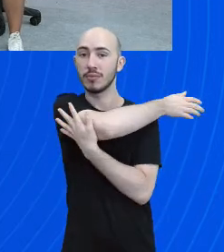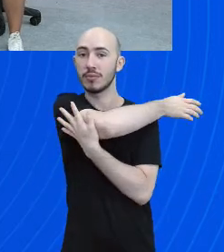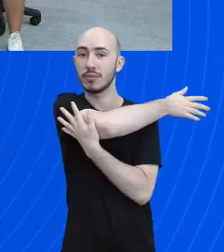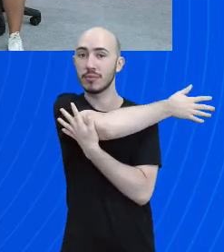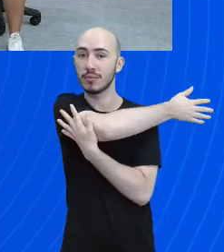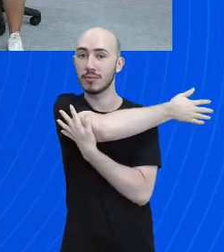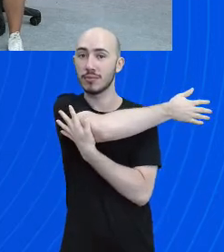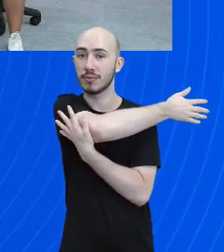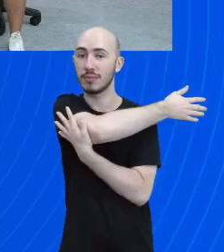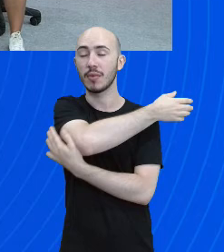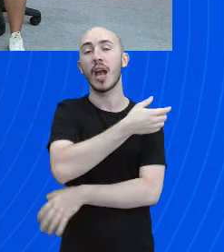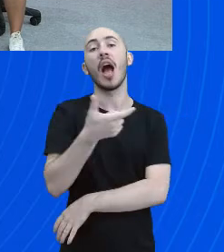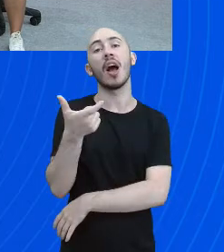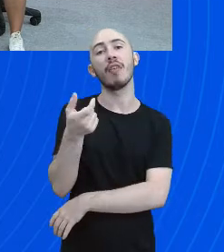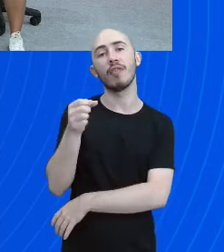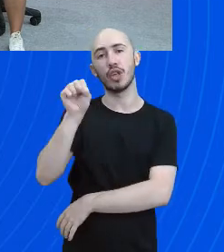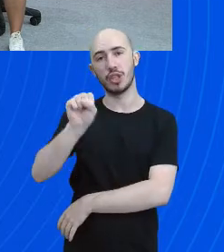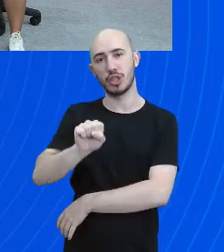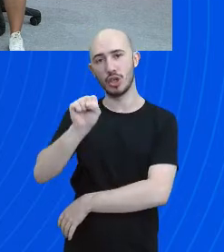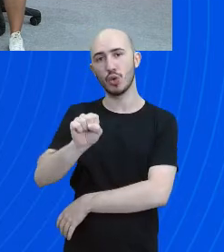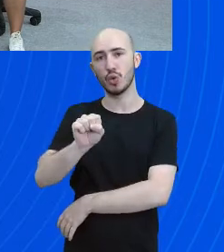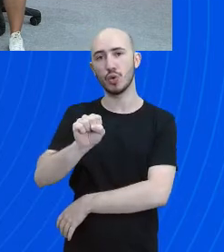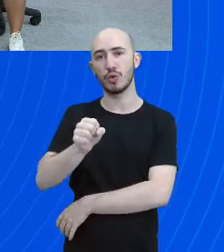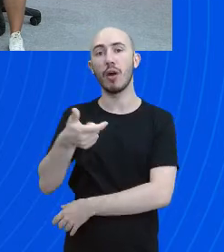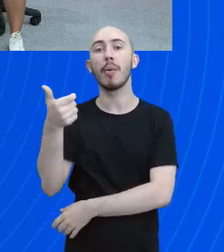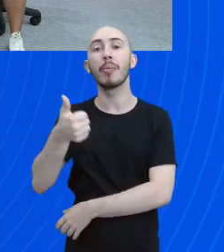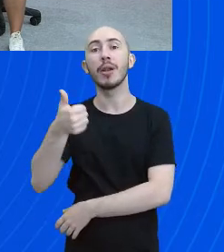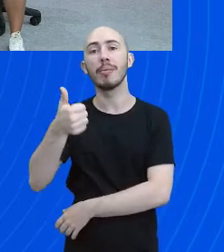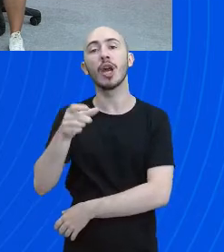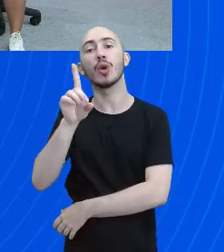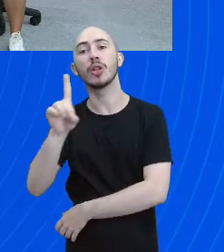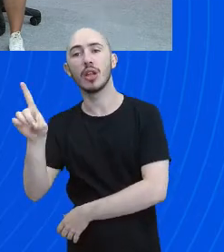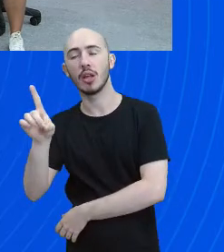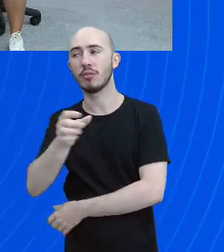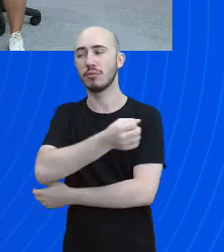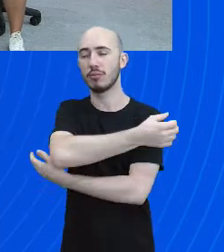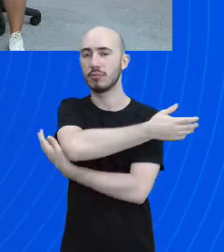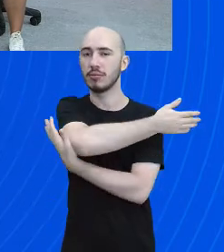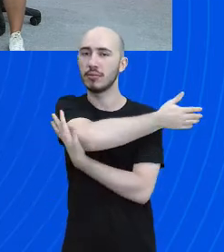por 20 segundos para cada lado. Primeiro o lado direito.